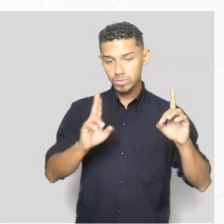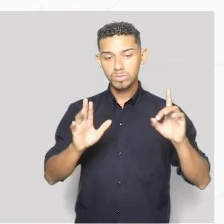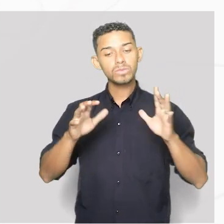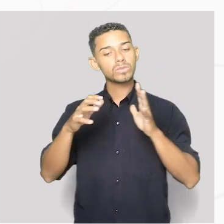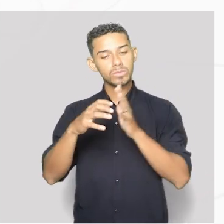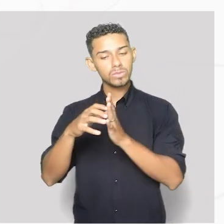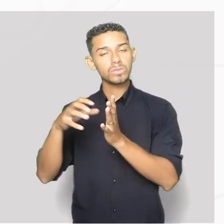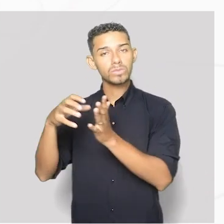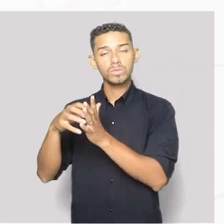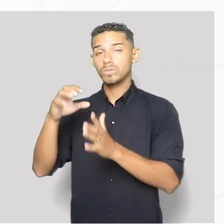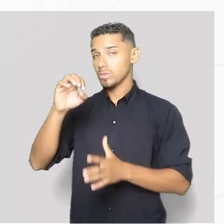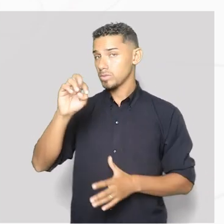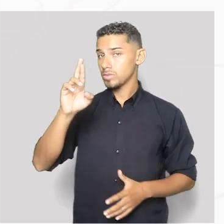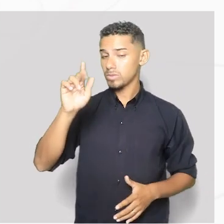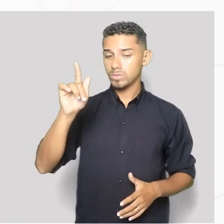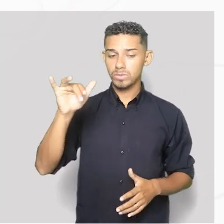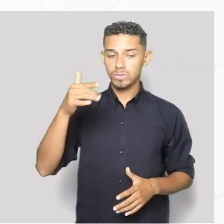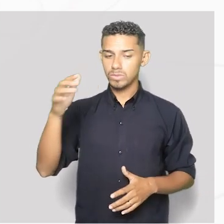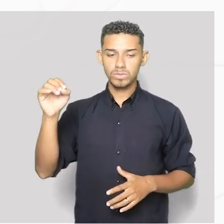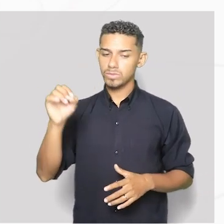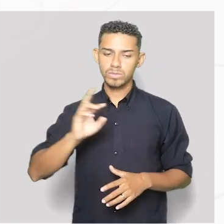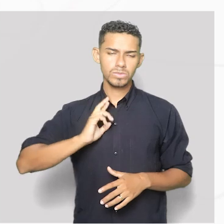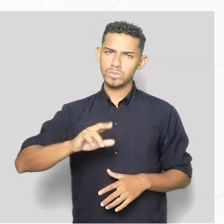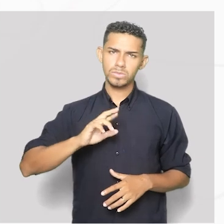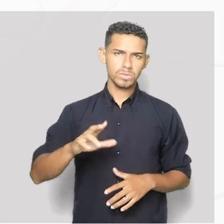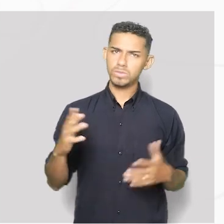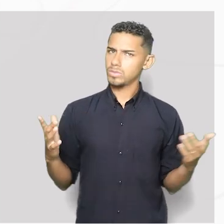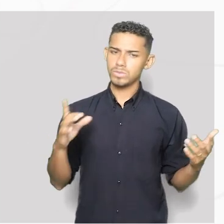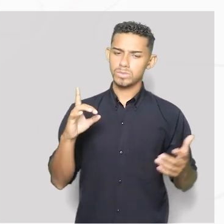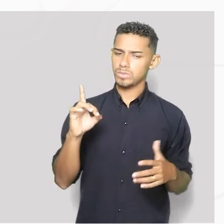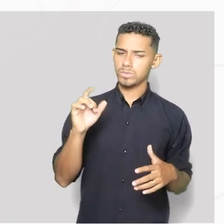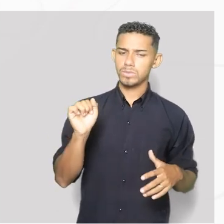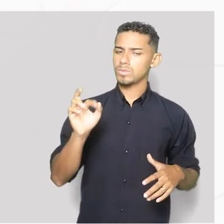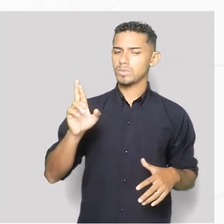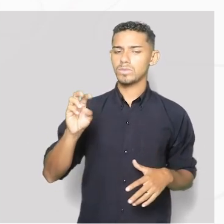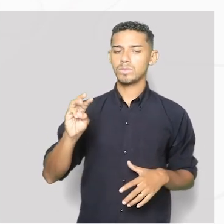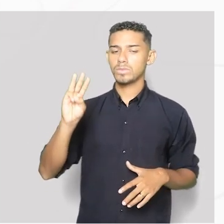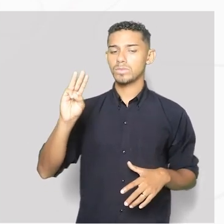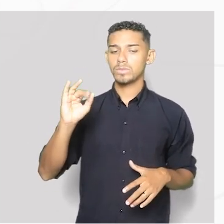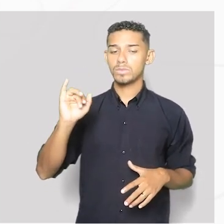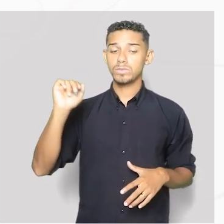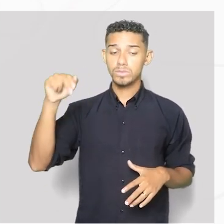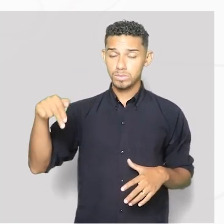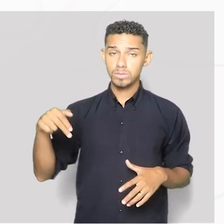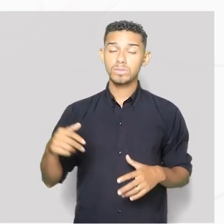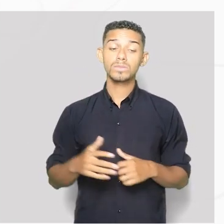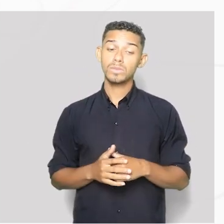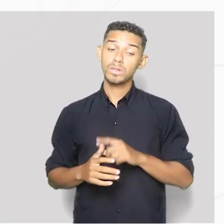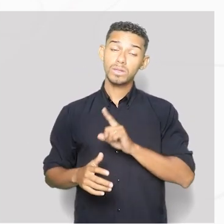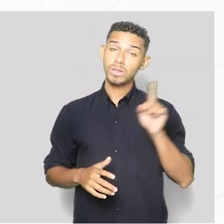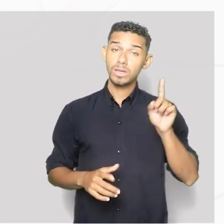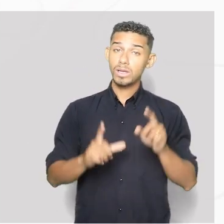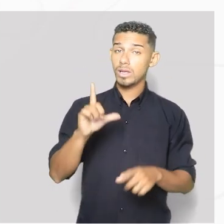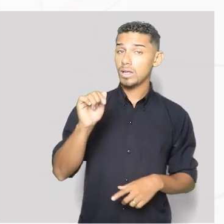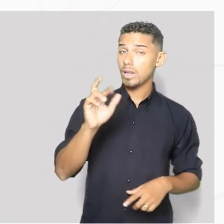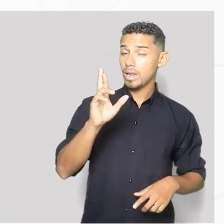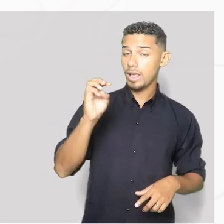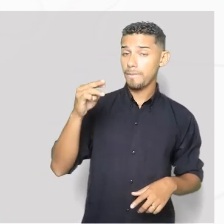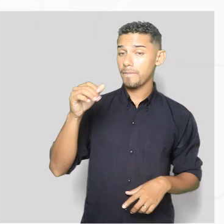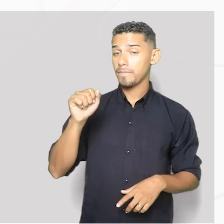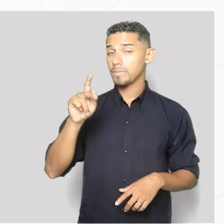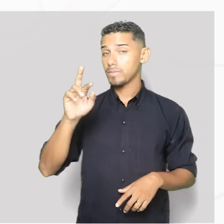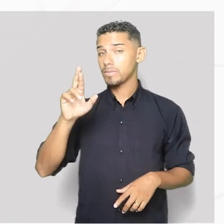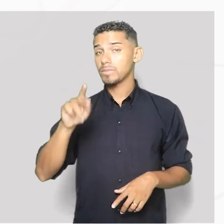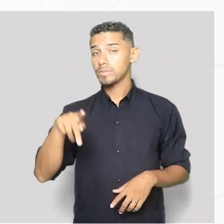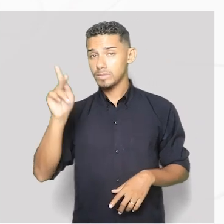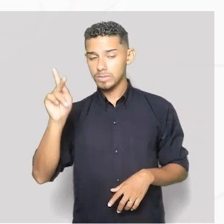Aí eu já trago para vocês que uso e desuso não é nem de Darwin, tá? É uma ideia de Lamarck, tá bom?